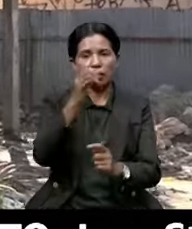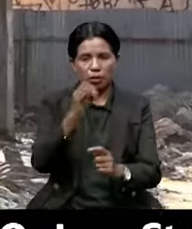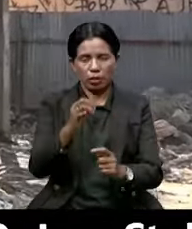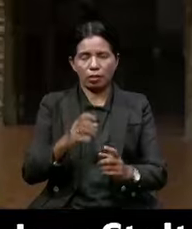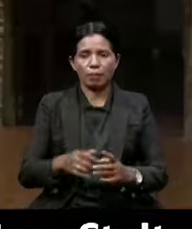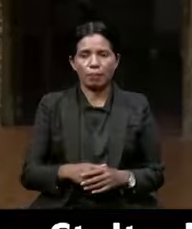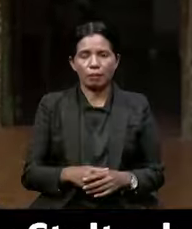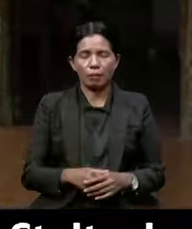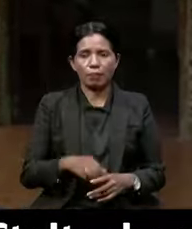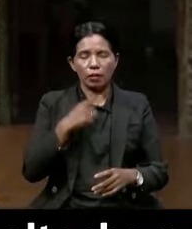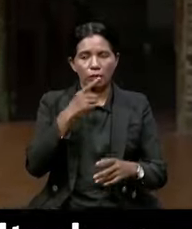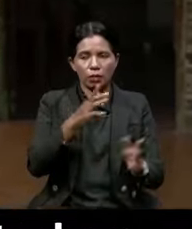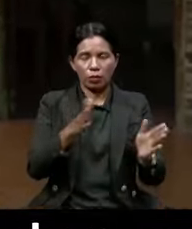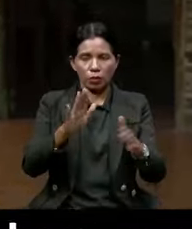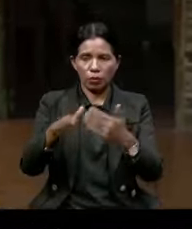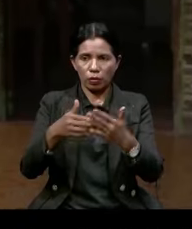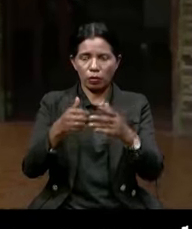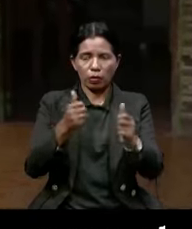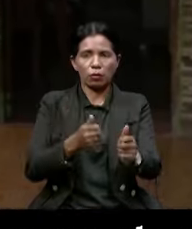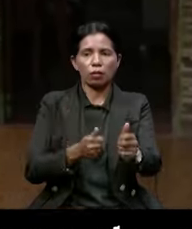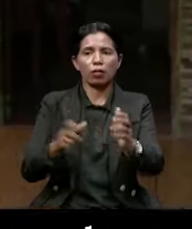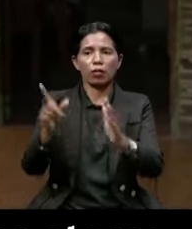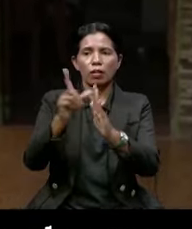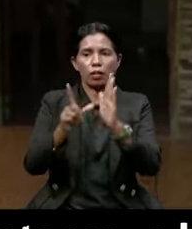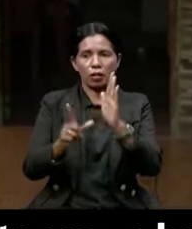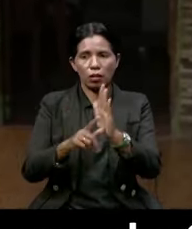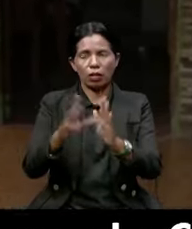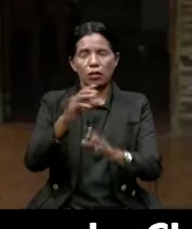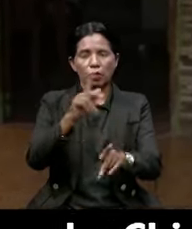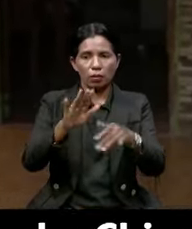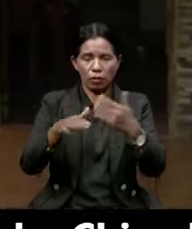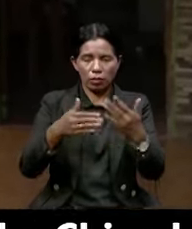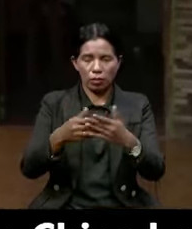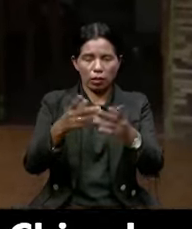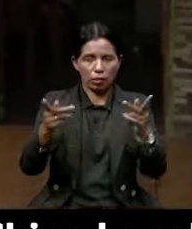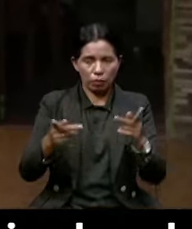Roseiro esclarece, processo roto precisa lá autoridade legal na comunidade